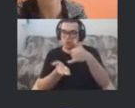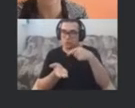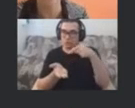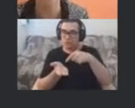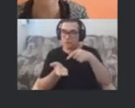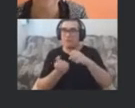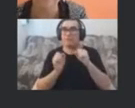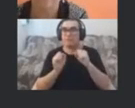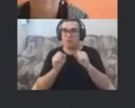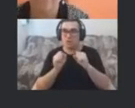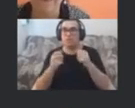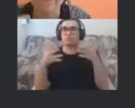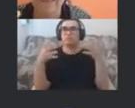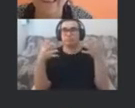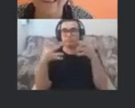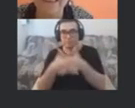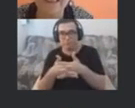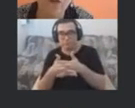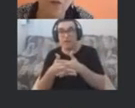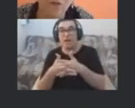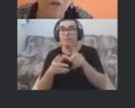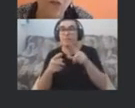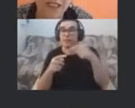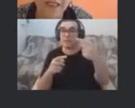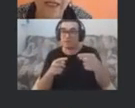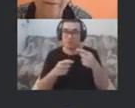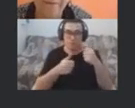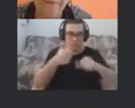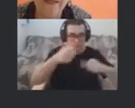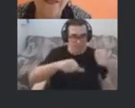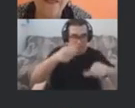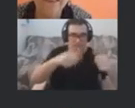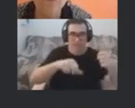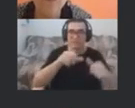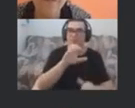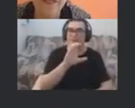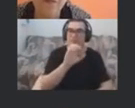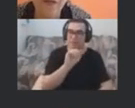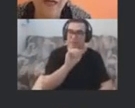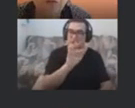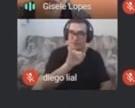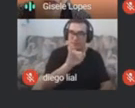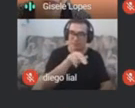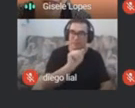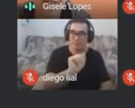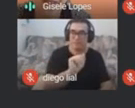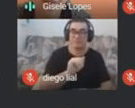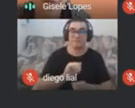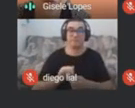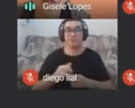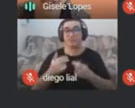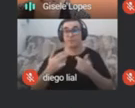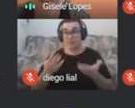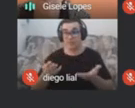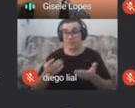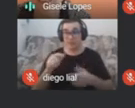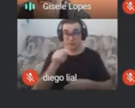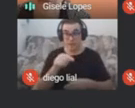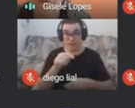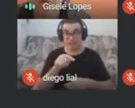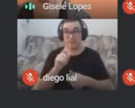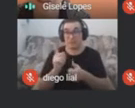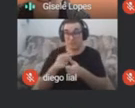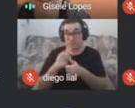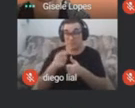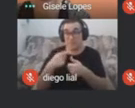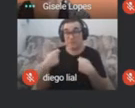na análise da cafeína, pela técnica que nós vamos utilizar. Então, o primeiro passo para a preparação da amostra é